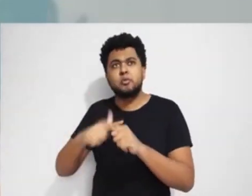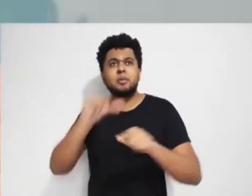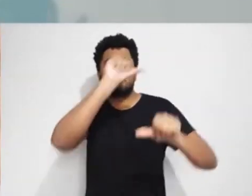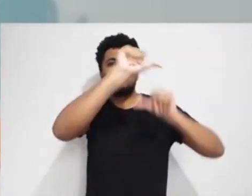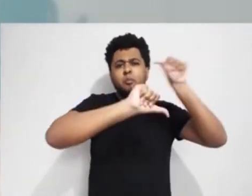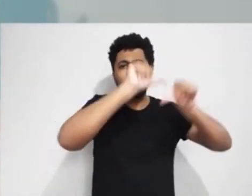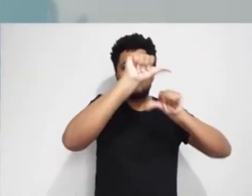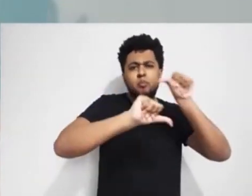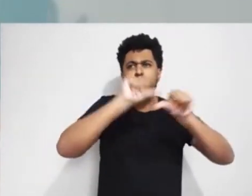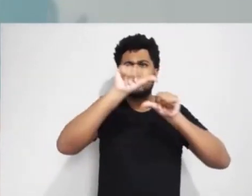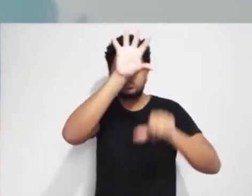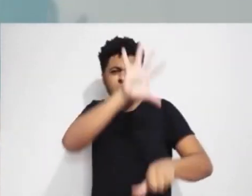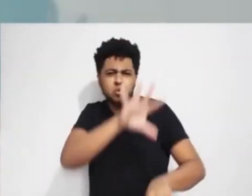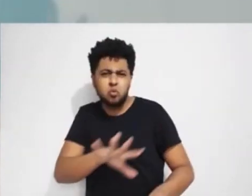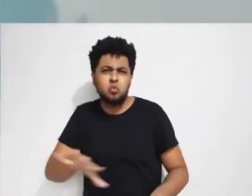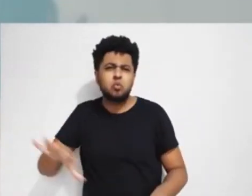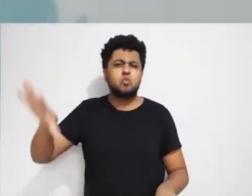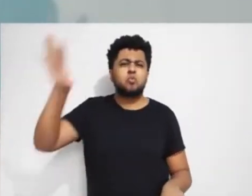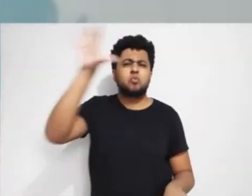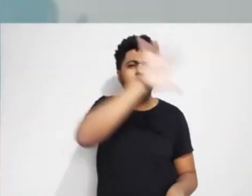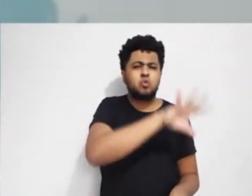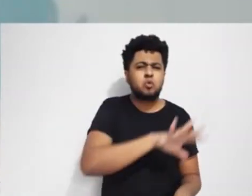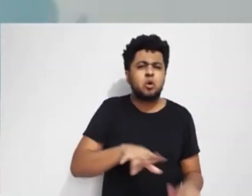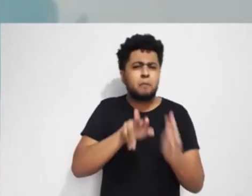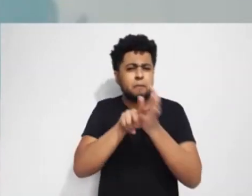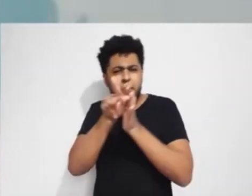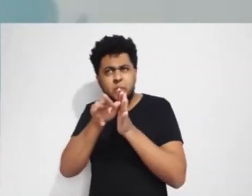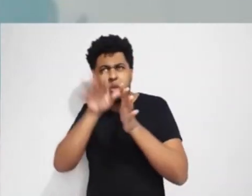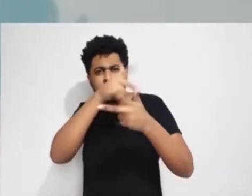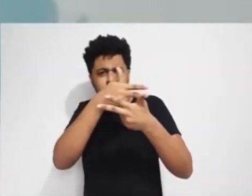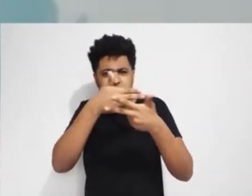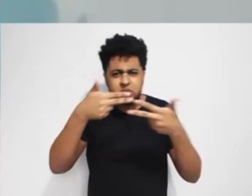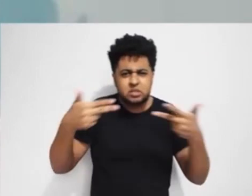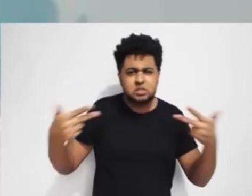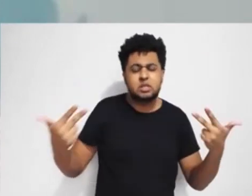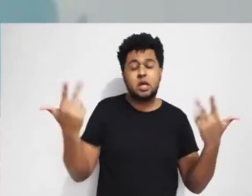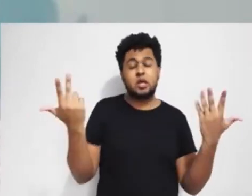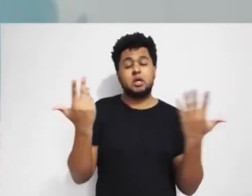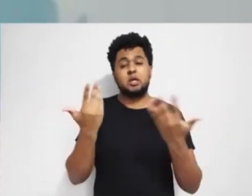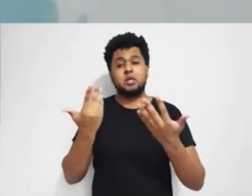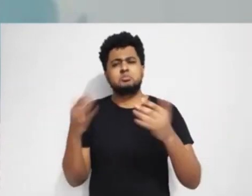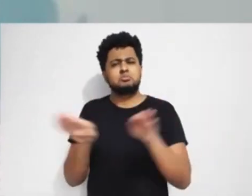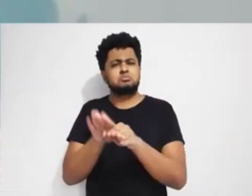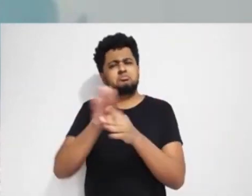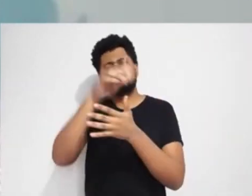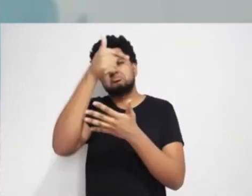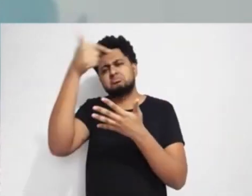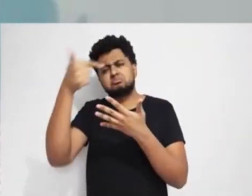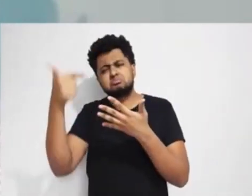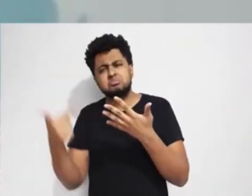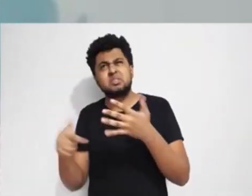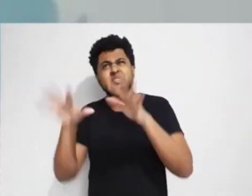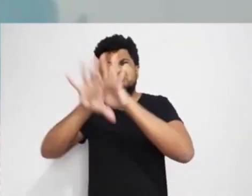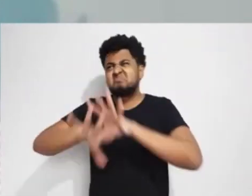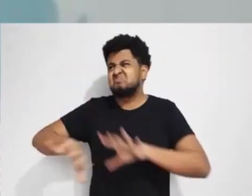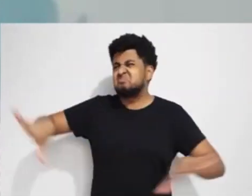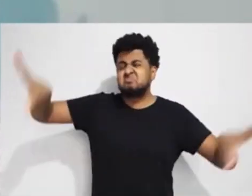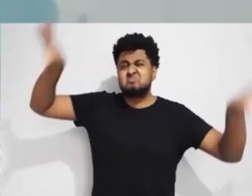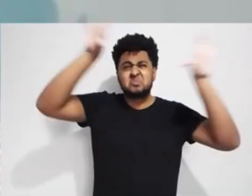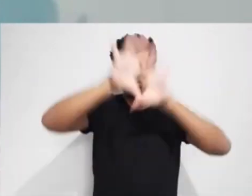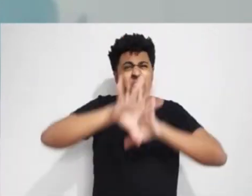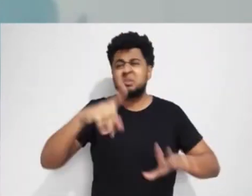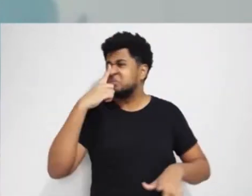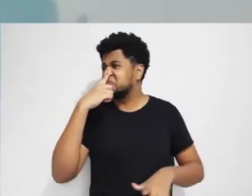a questão da biodiversidade, a questão de vários elementos de poluição que a gente tem hoje, que a gente